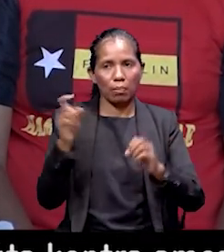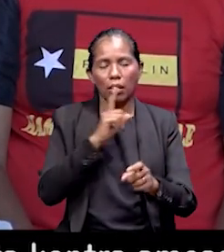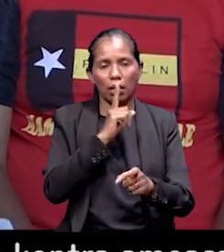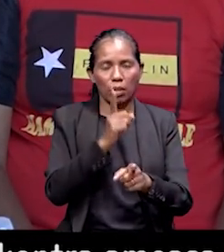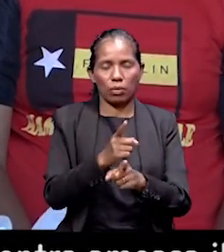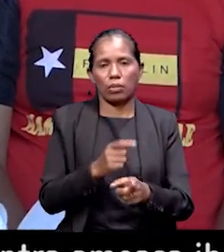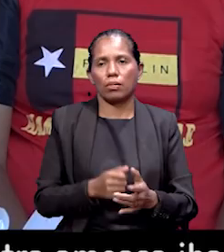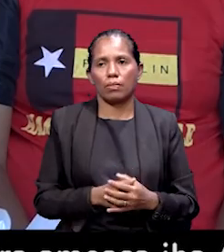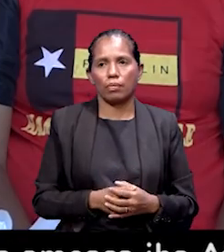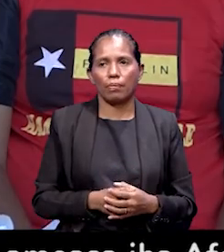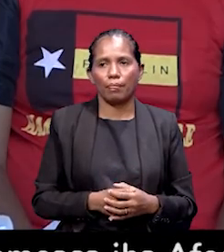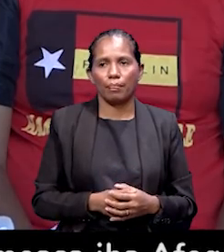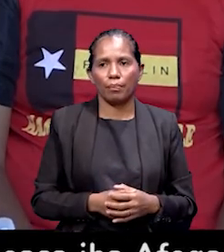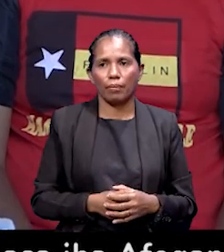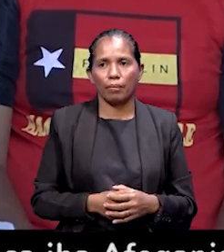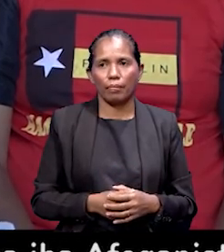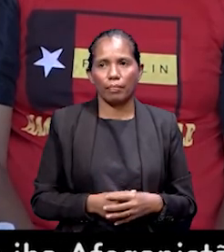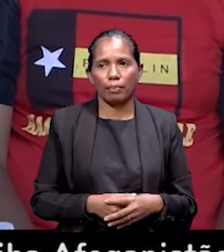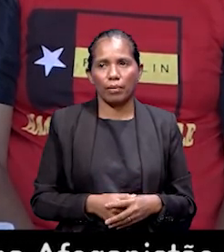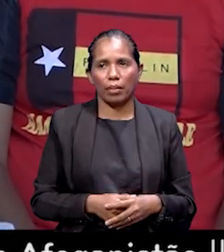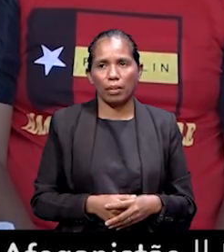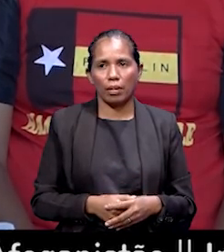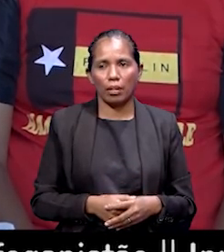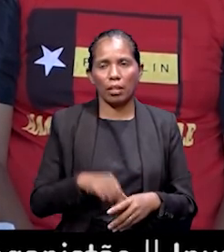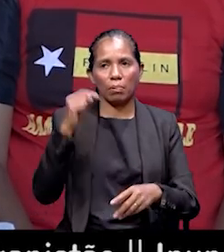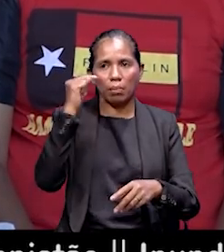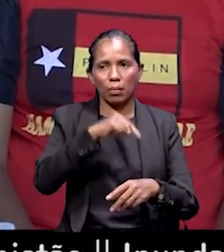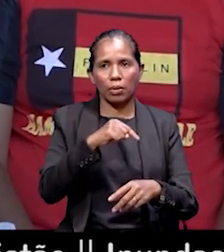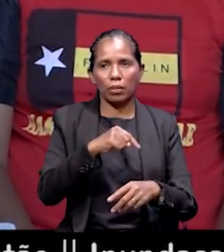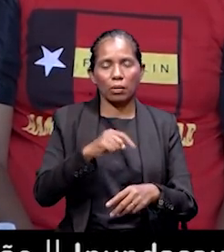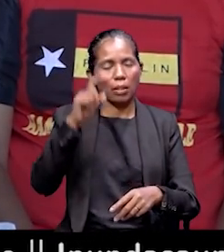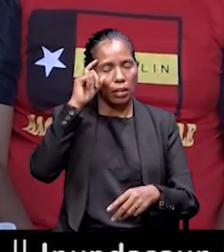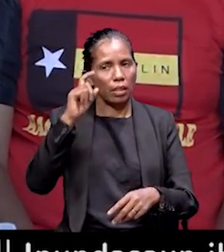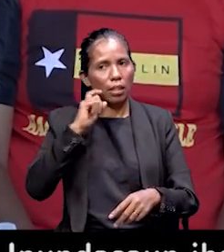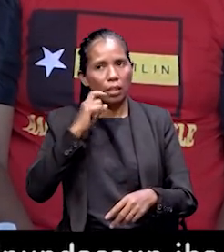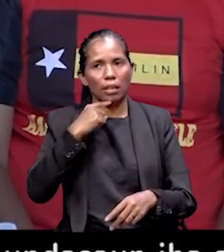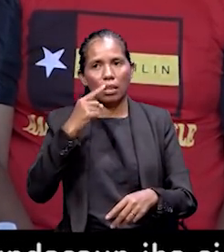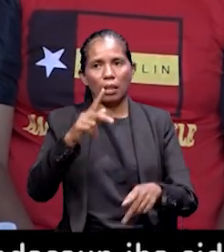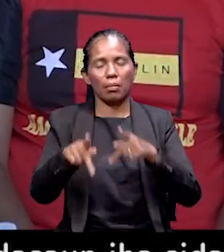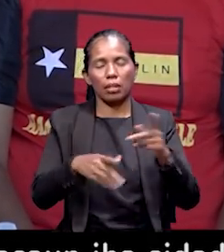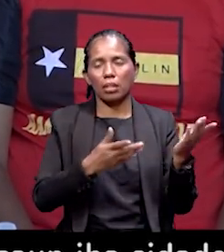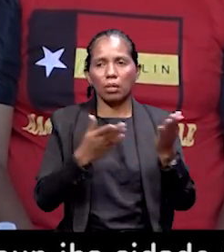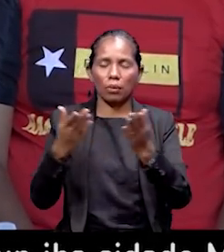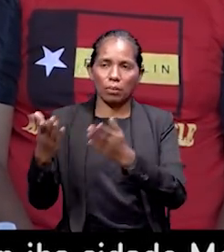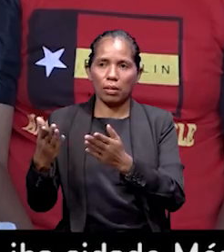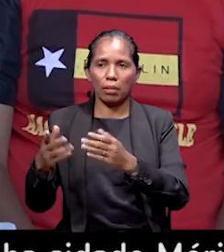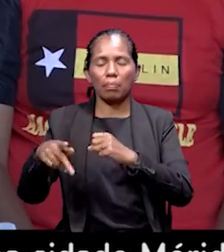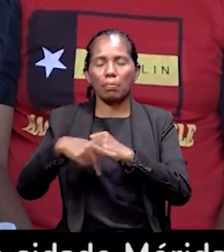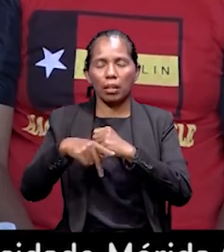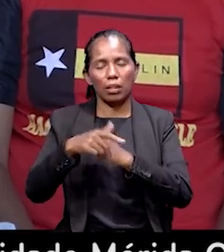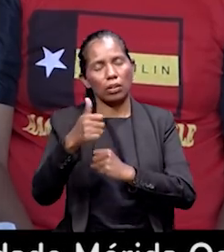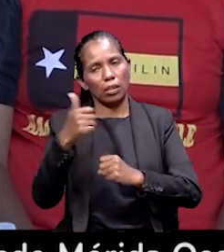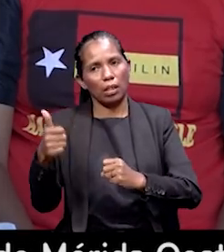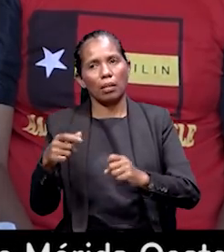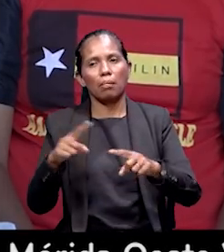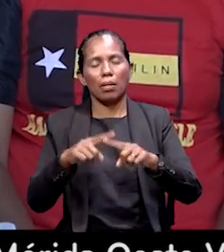credível. Ma fé política. Minha avó, bosta com carismática Monsanana, cata que a mexer bem na Loibana, nem a partido chelo, como é bem lá,